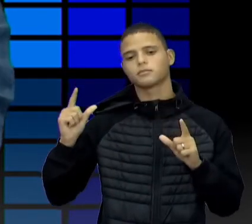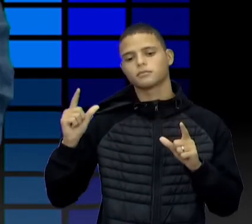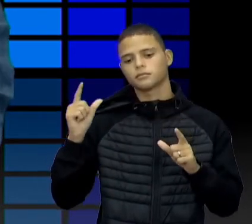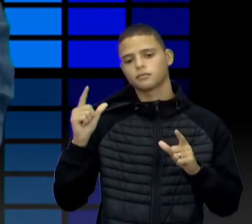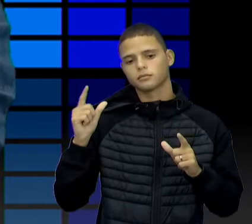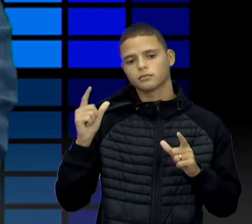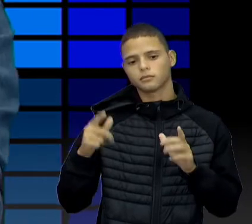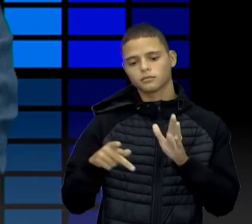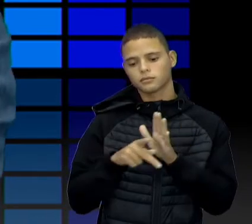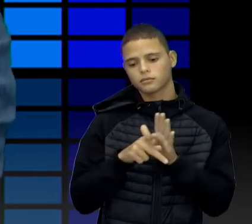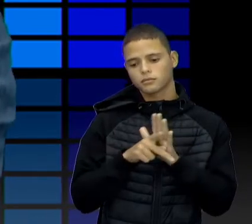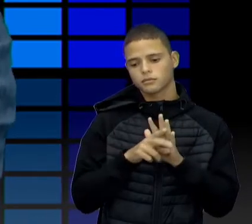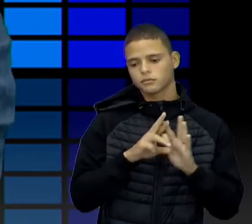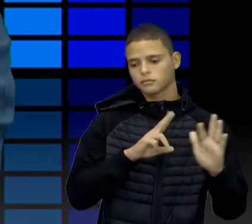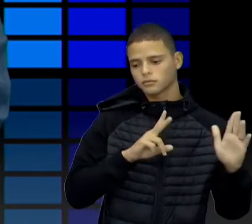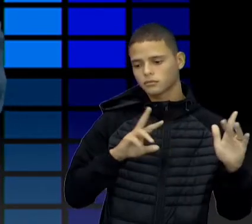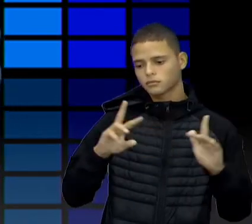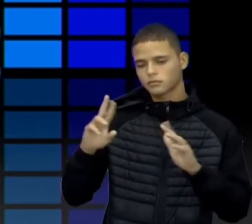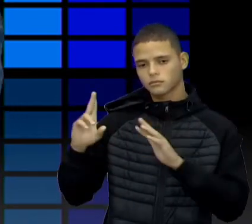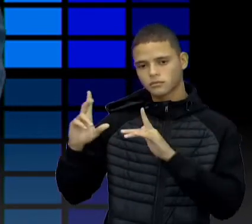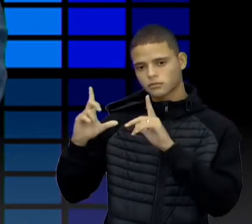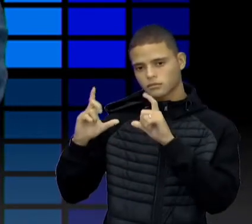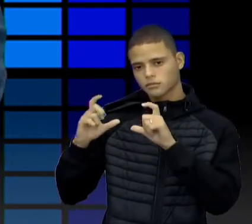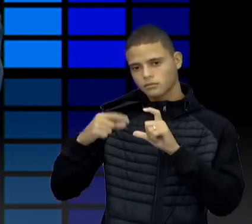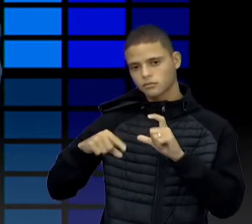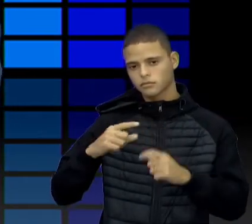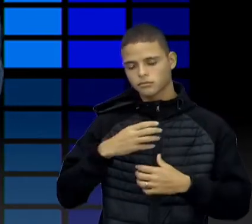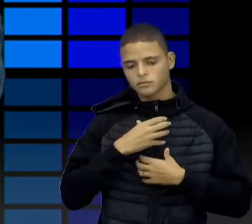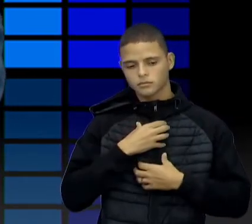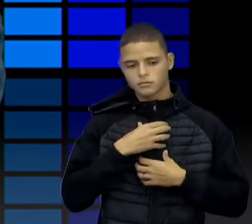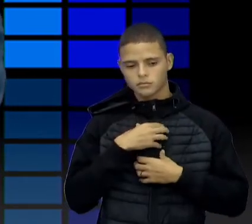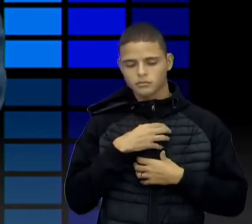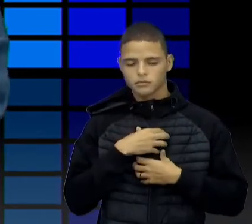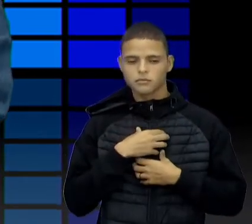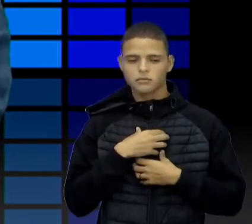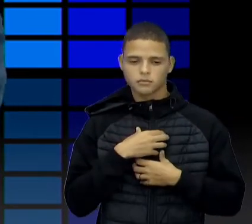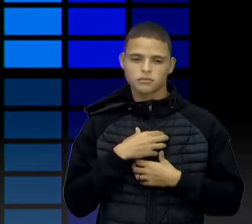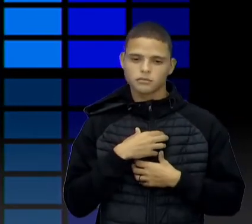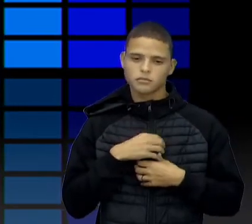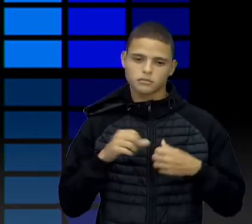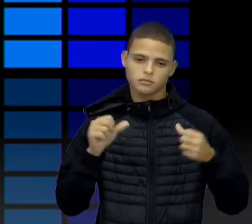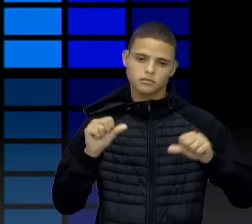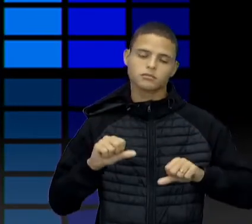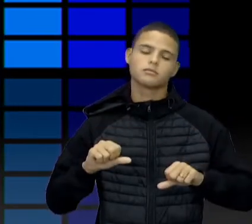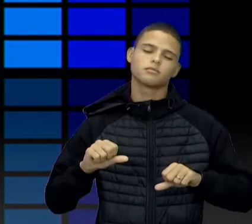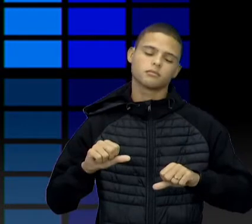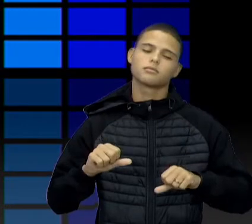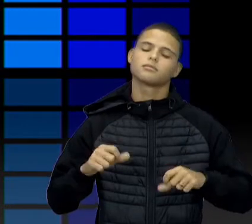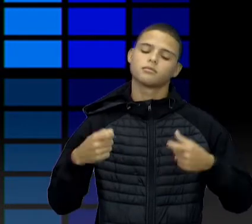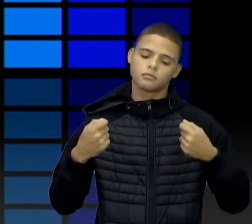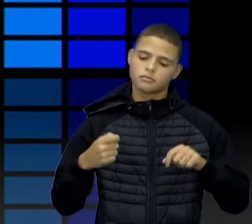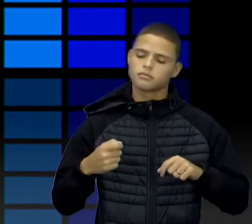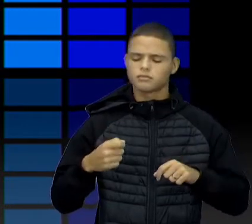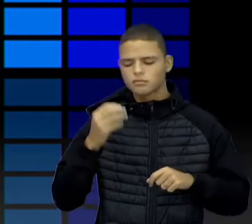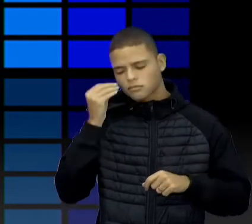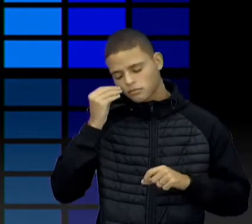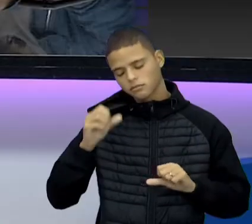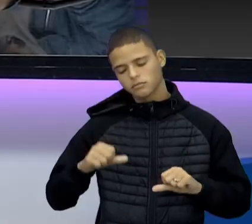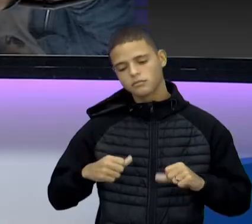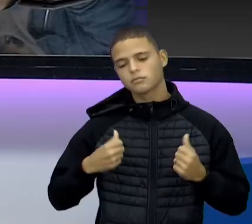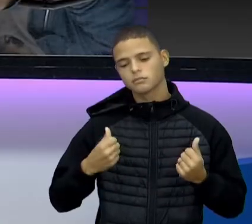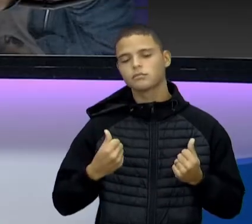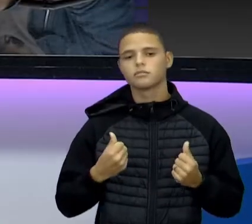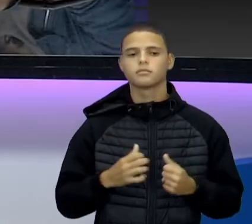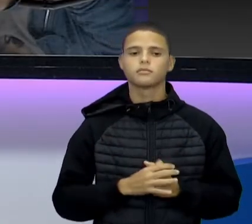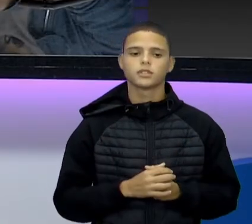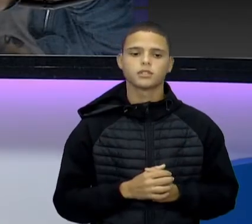essa homogeneidade da foto, é porque a gente se sente incomodado e a gente tem que combater esse incômodo, claro. Sim,